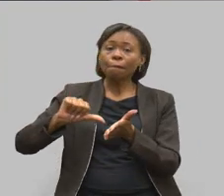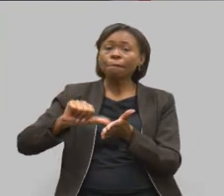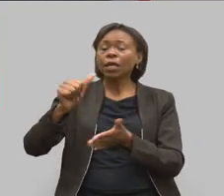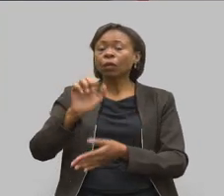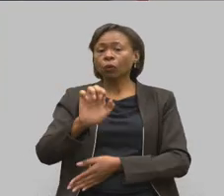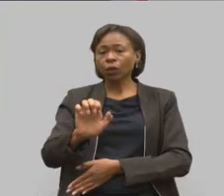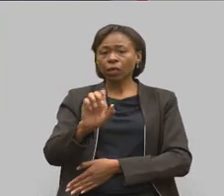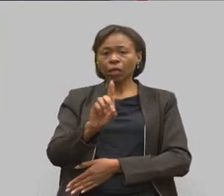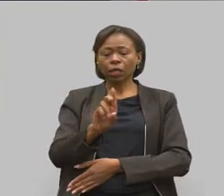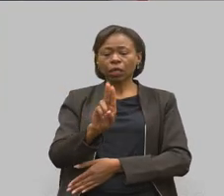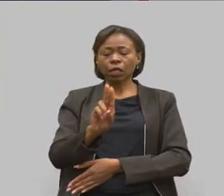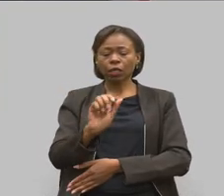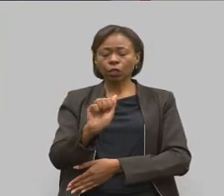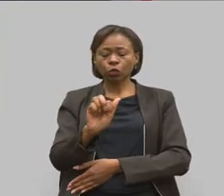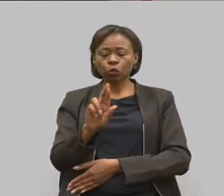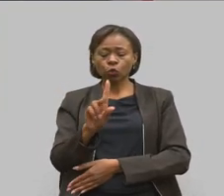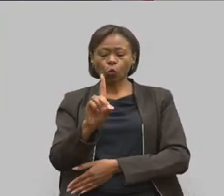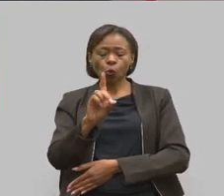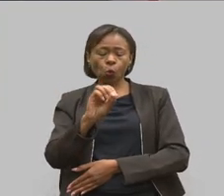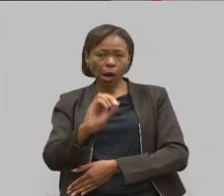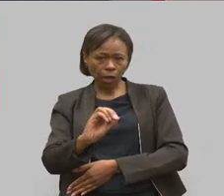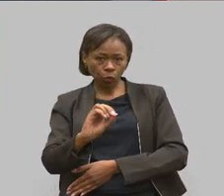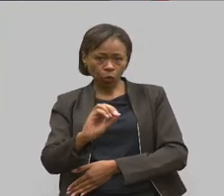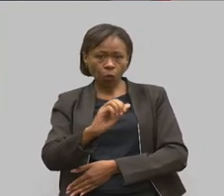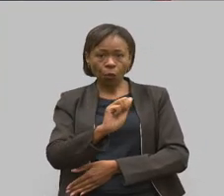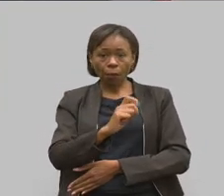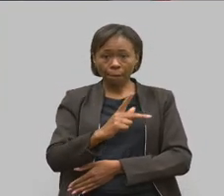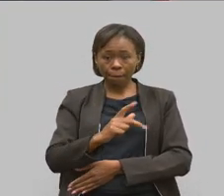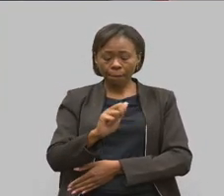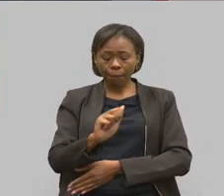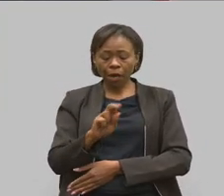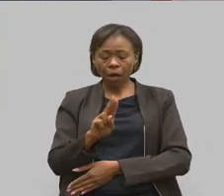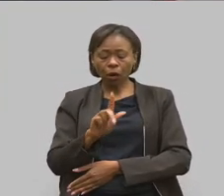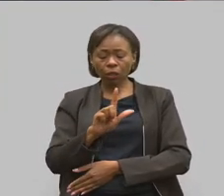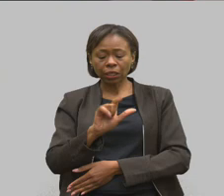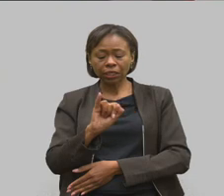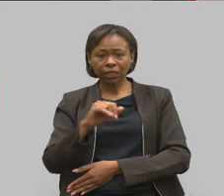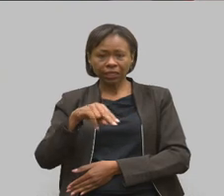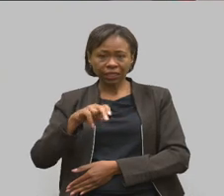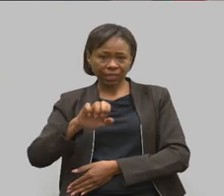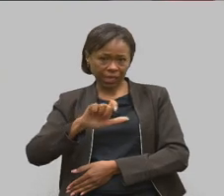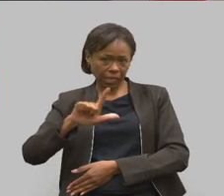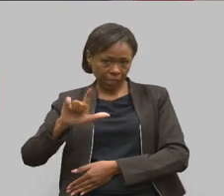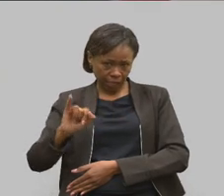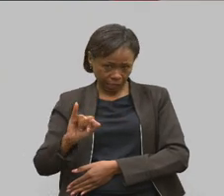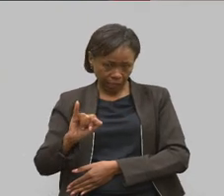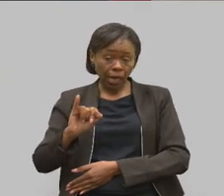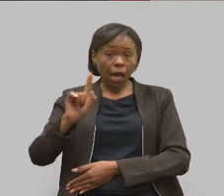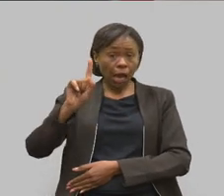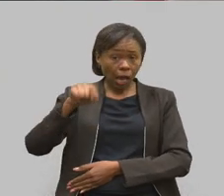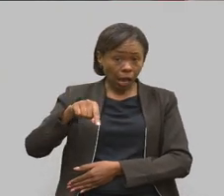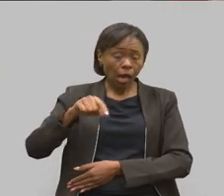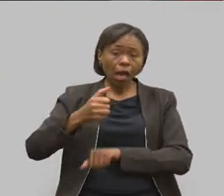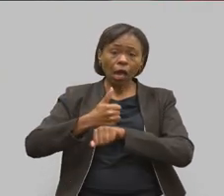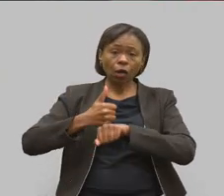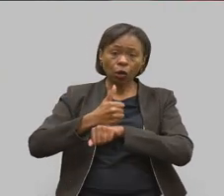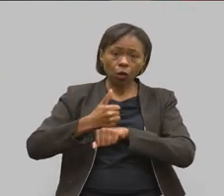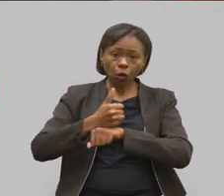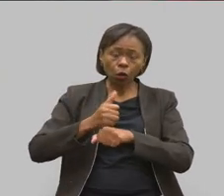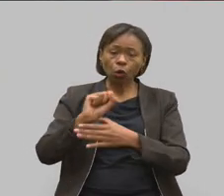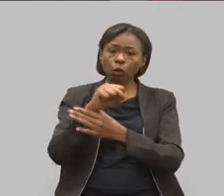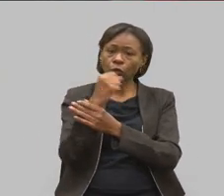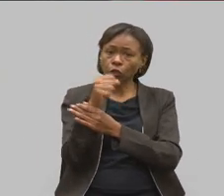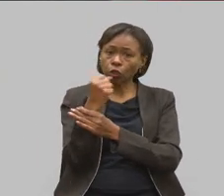pai Paul nelli fisioterapeuta eh da comissão de assuntos